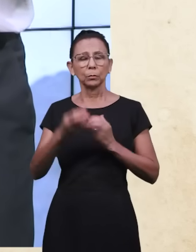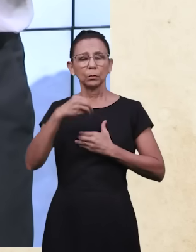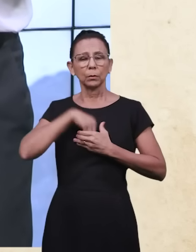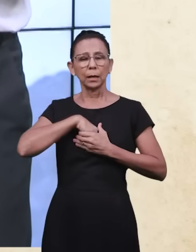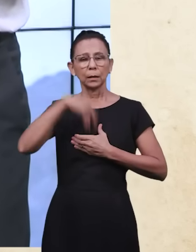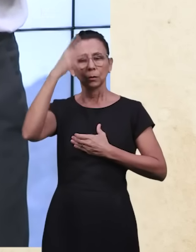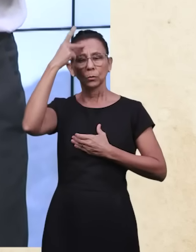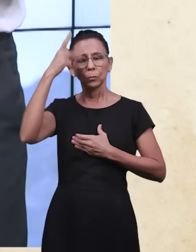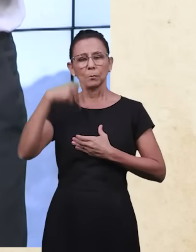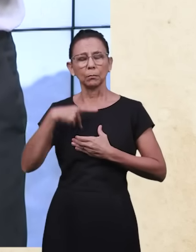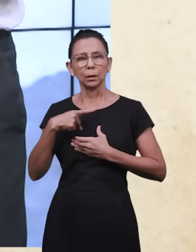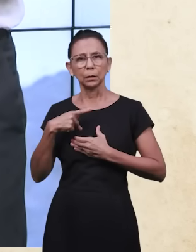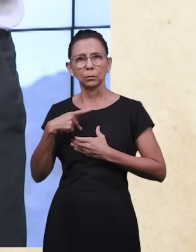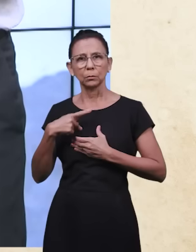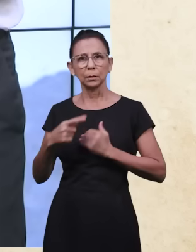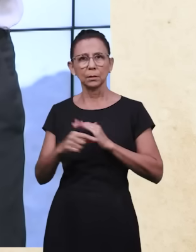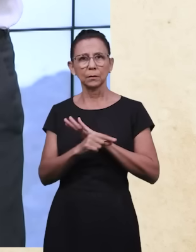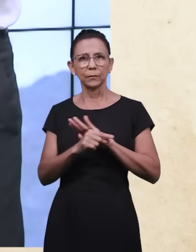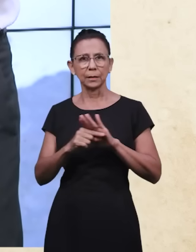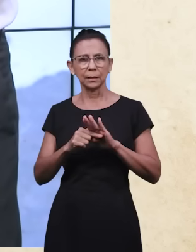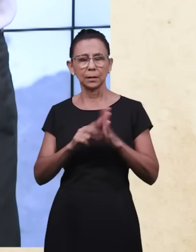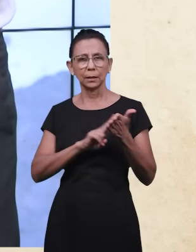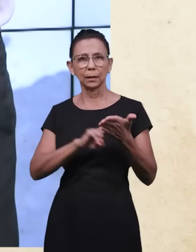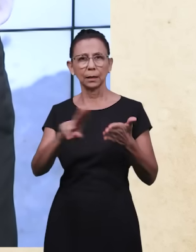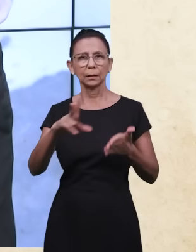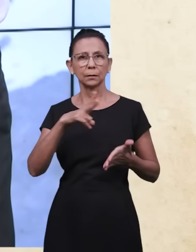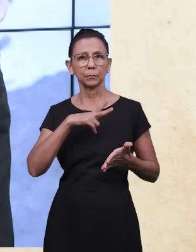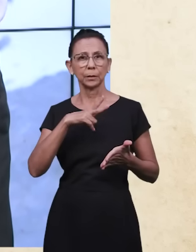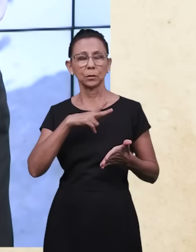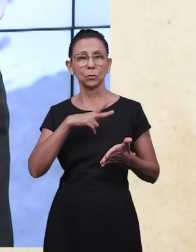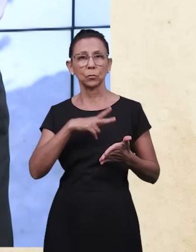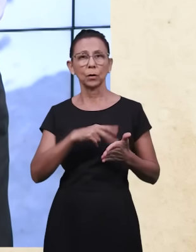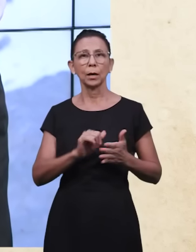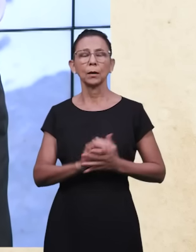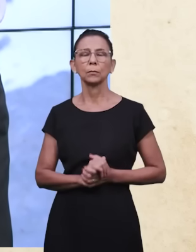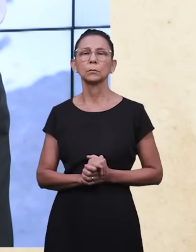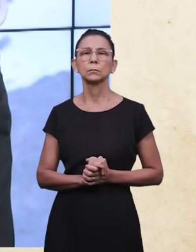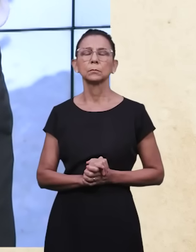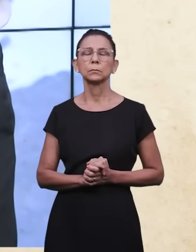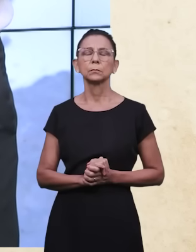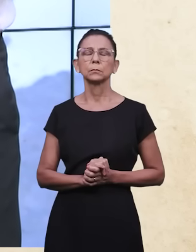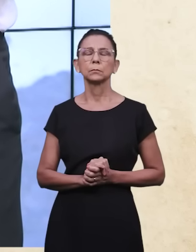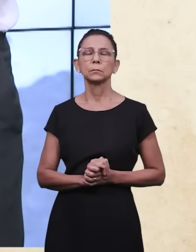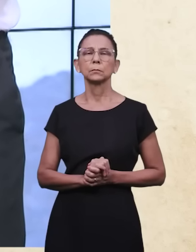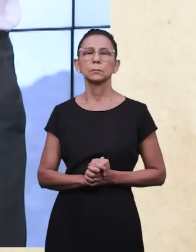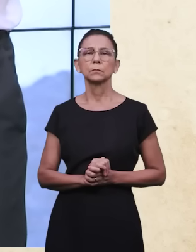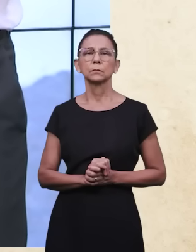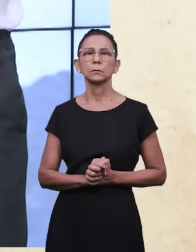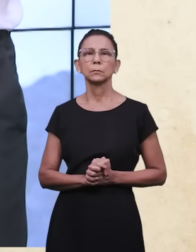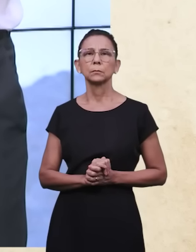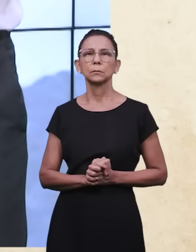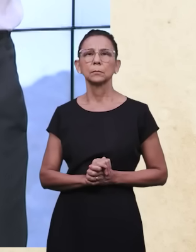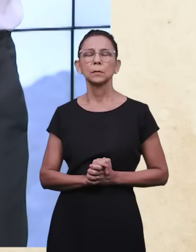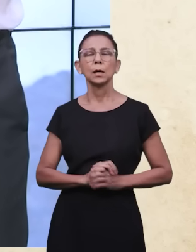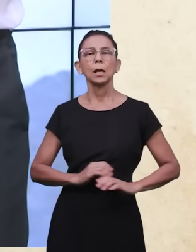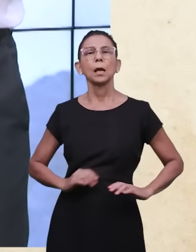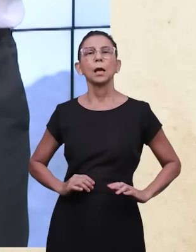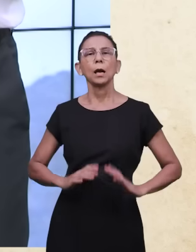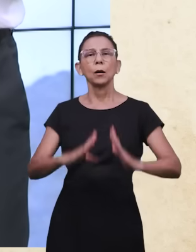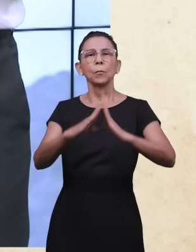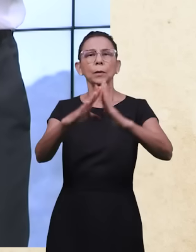uma das cartas pessoais, dirigida a uma igreja ou a uma pessoa, a Timóteo, a Tito, mas numa carta